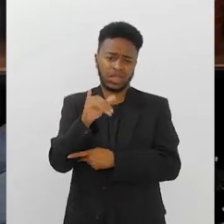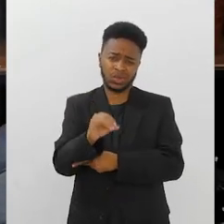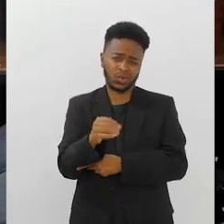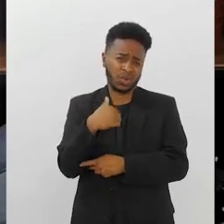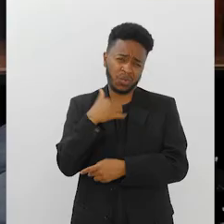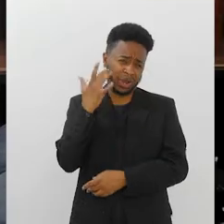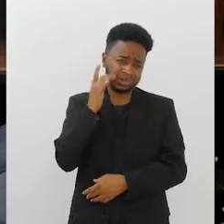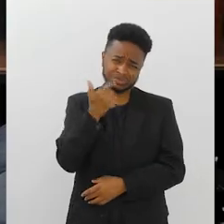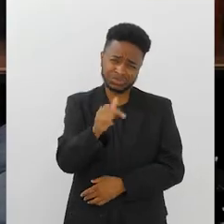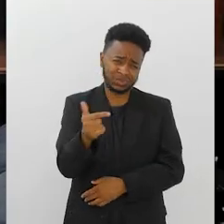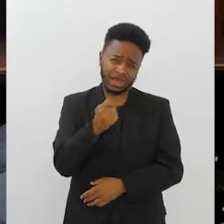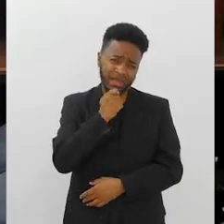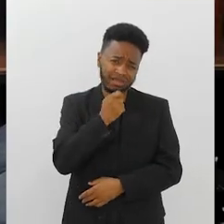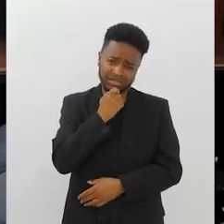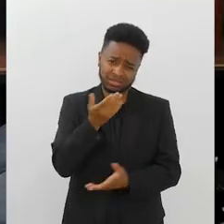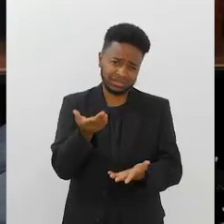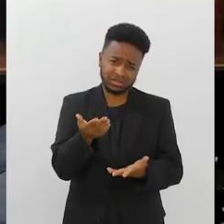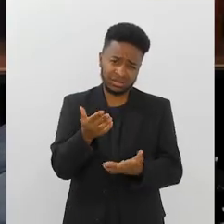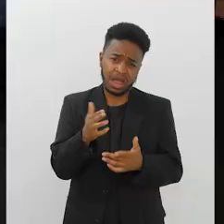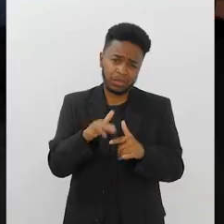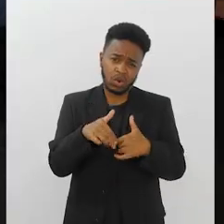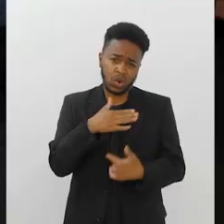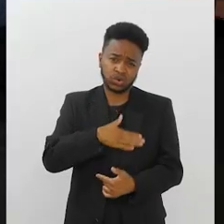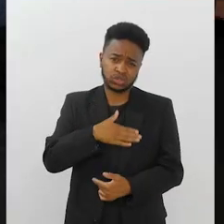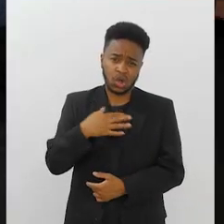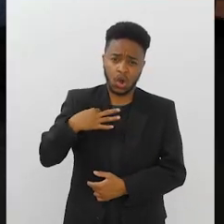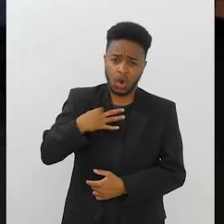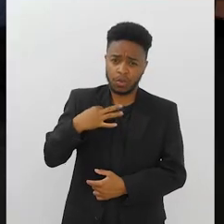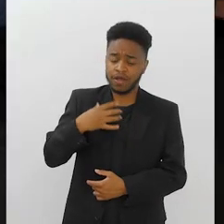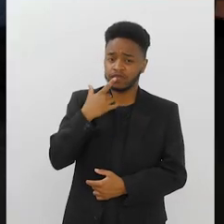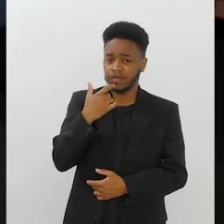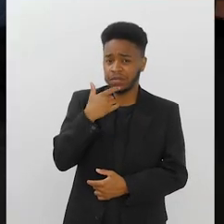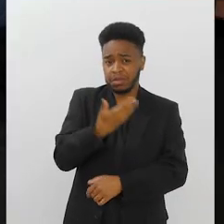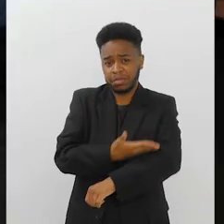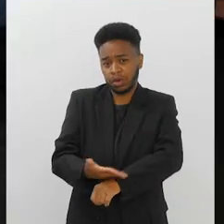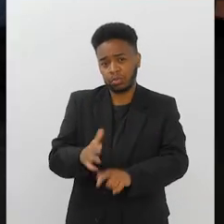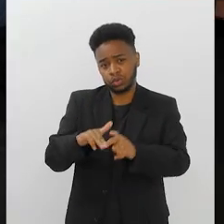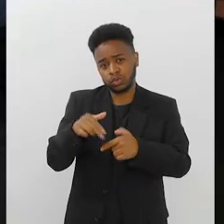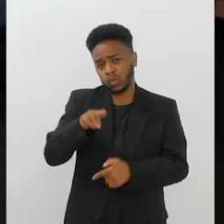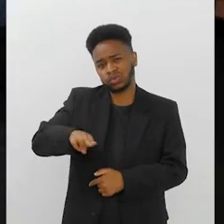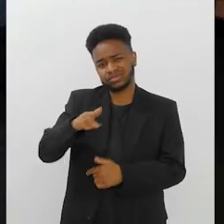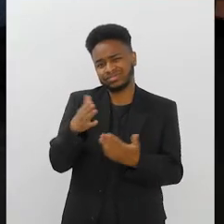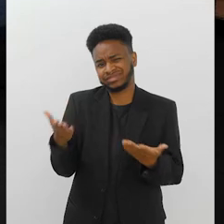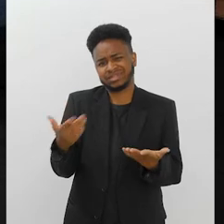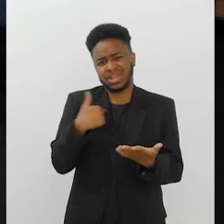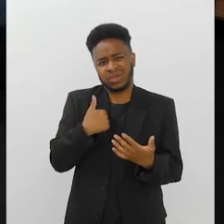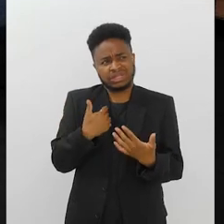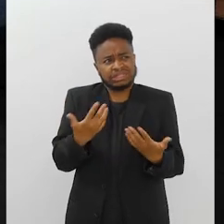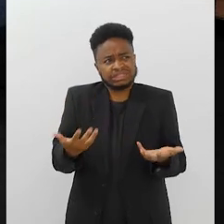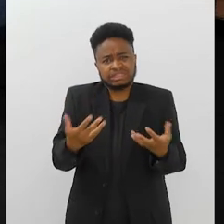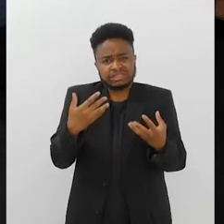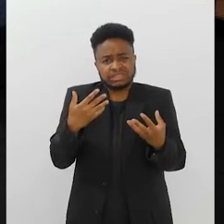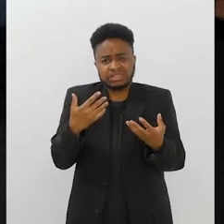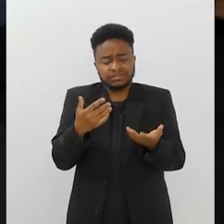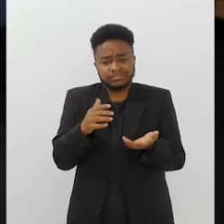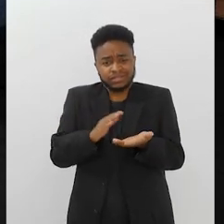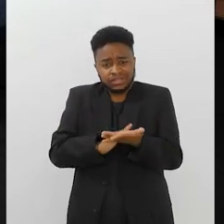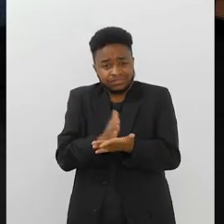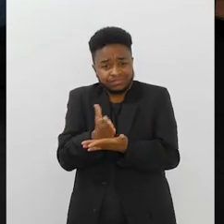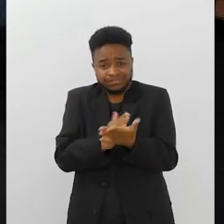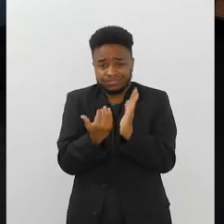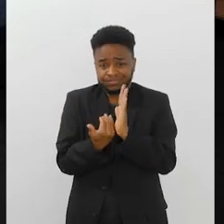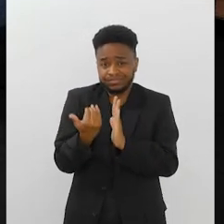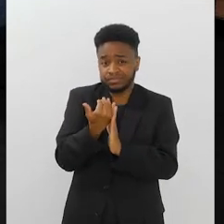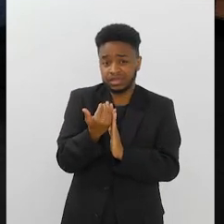acho que não tinha nem Salgueiro gente aí ele gostou da roupa vermelha e branca e aí passou a usar vermelho e branco olha eu tive um negócio